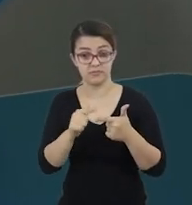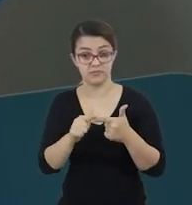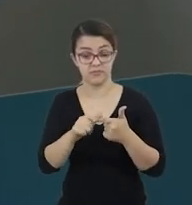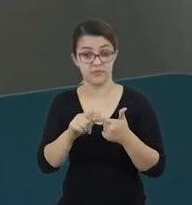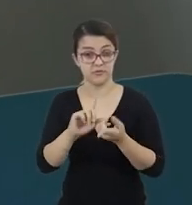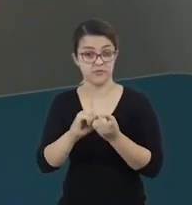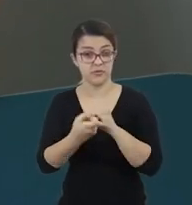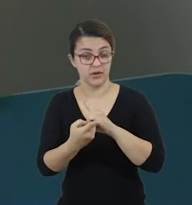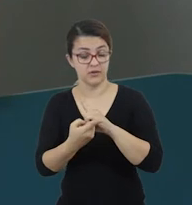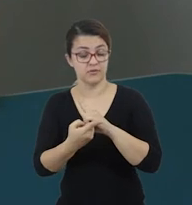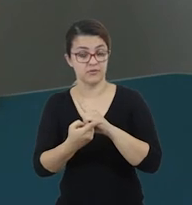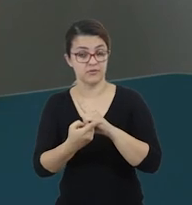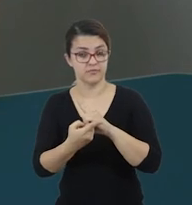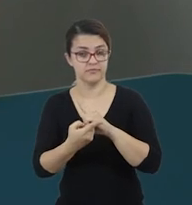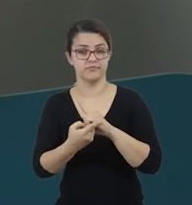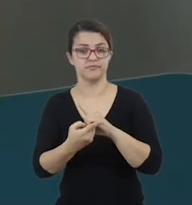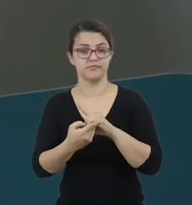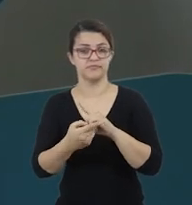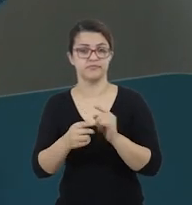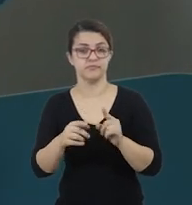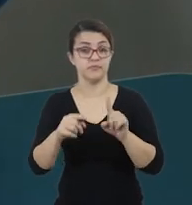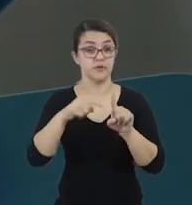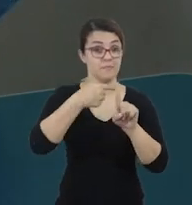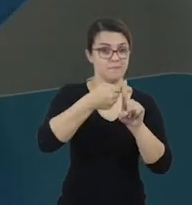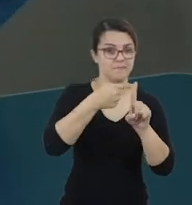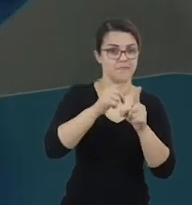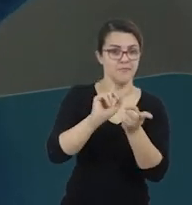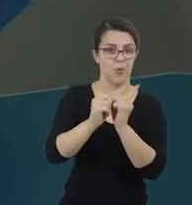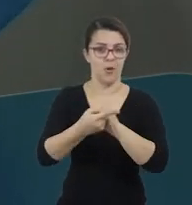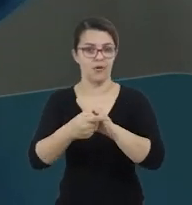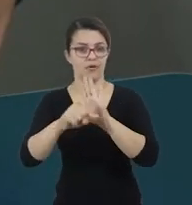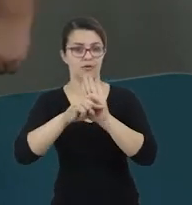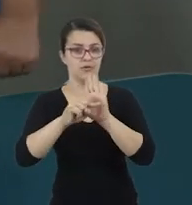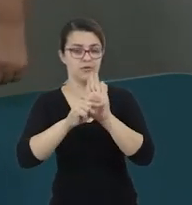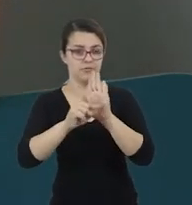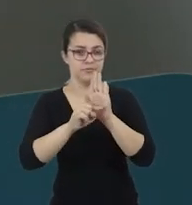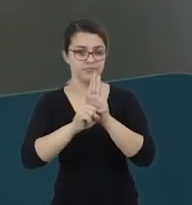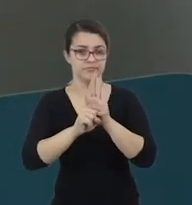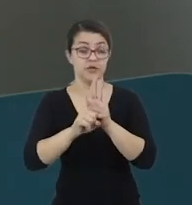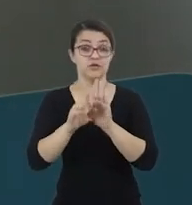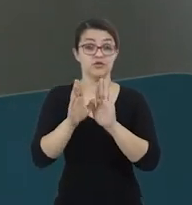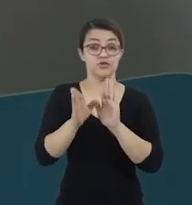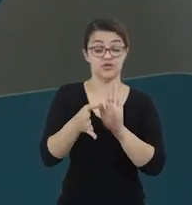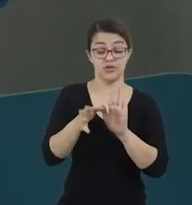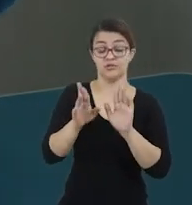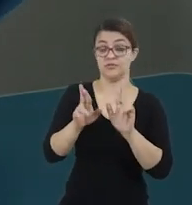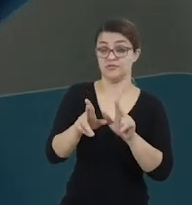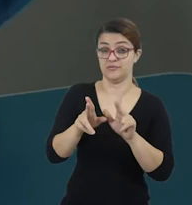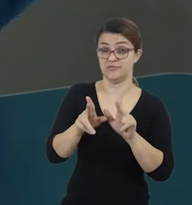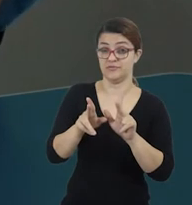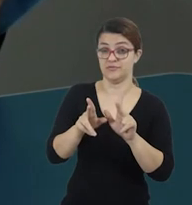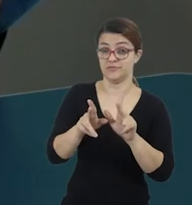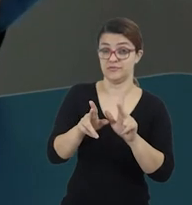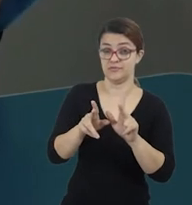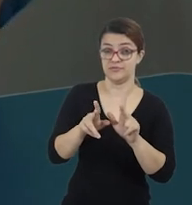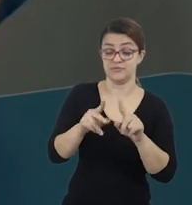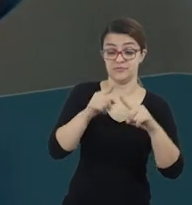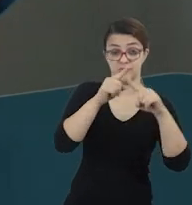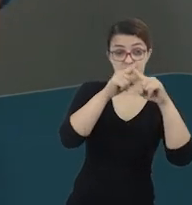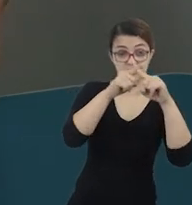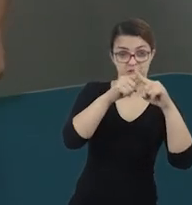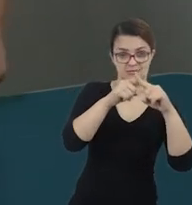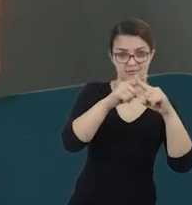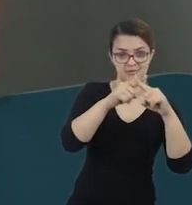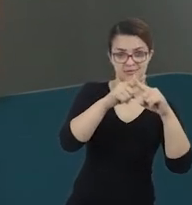operações inversas. A operação inversa da adição é a subtração. Já a operação inversa da